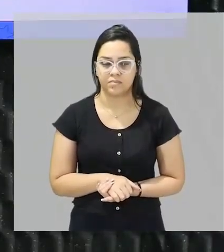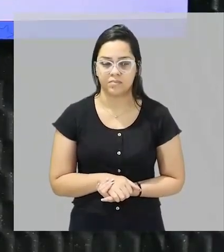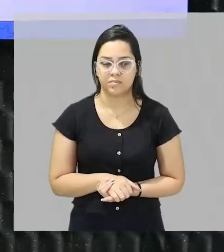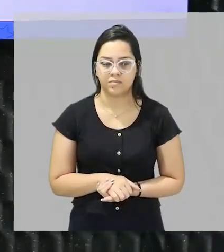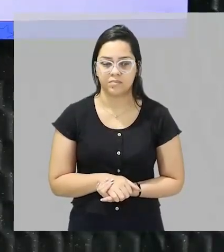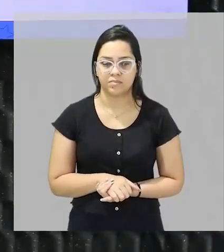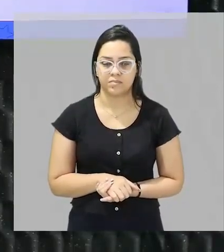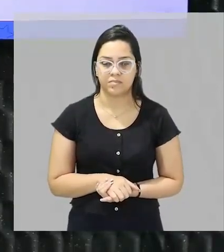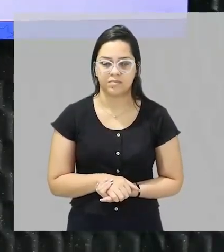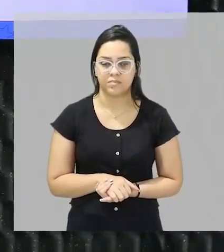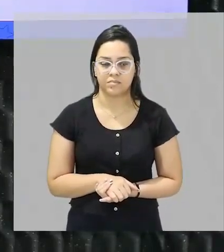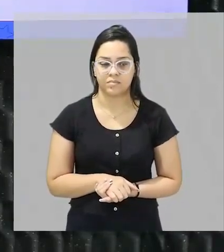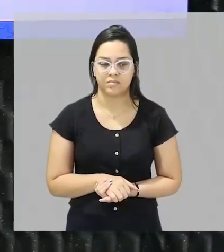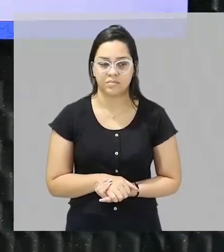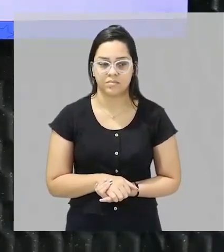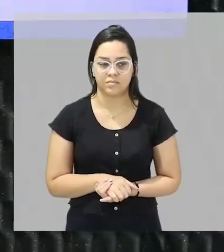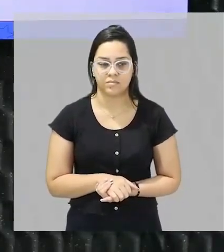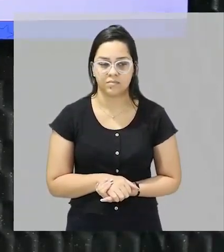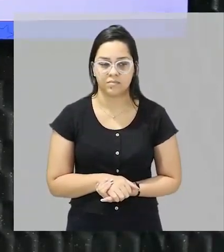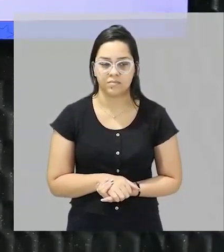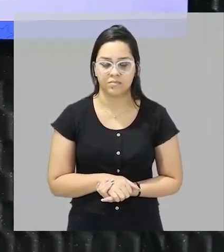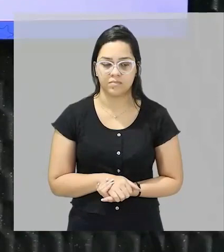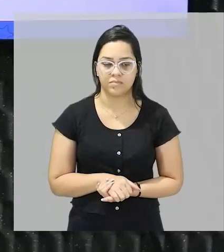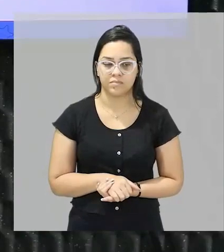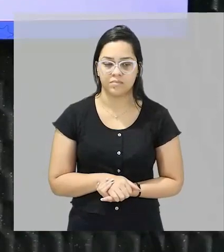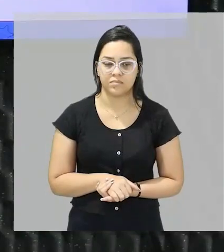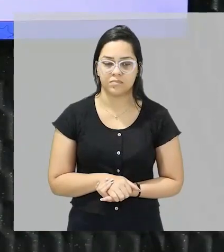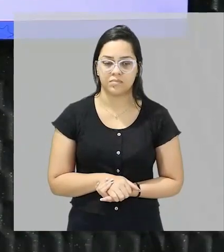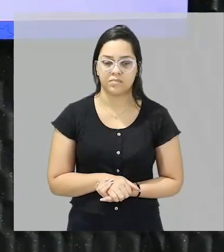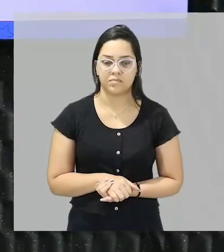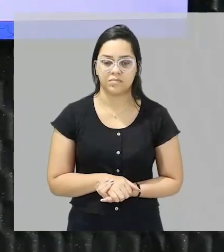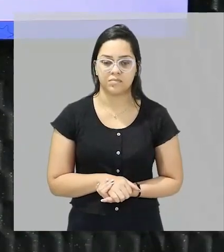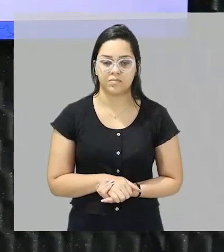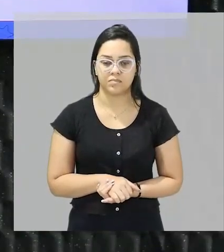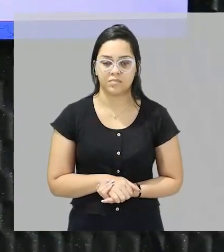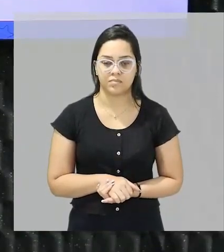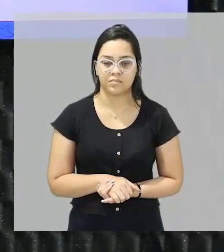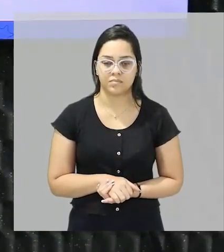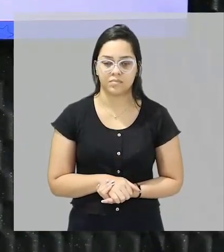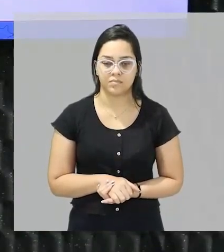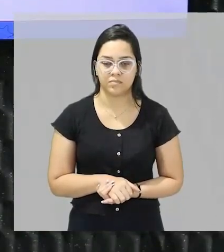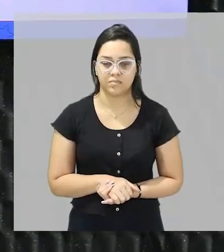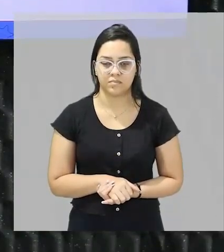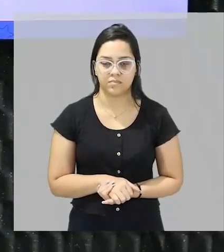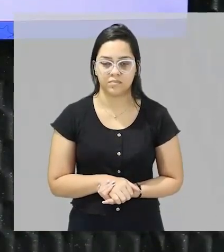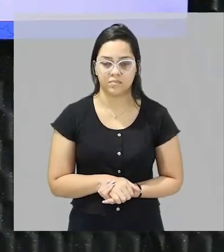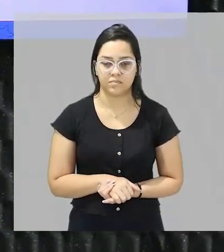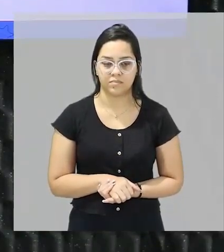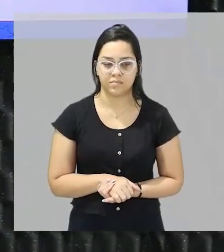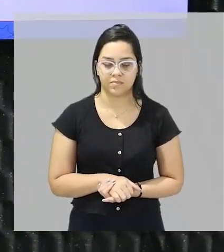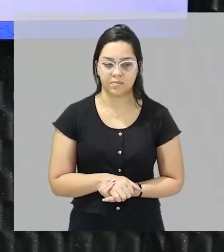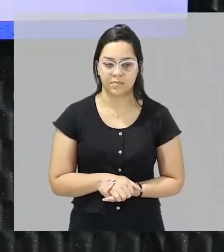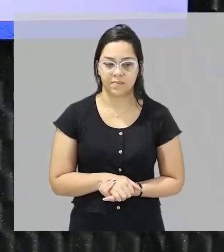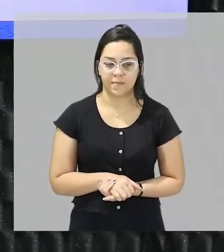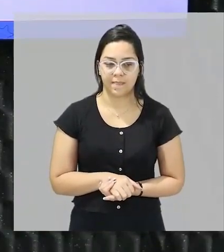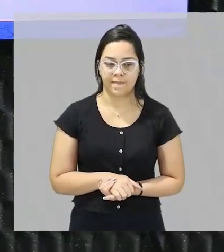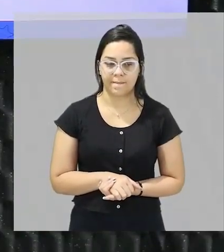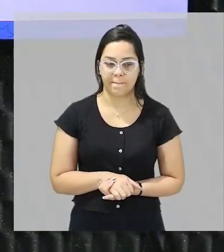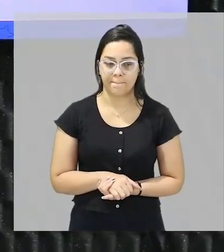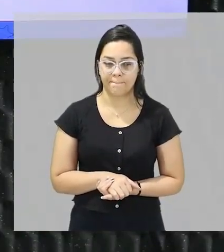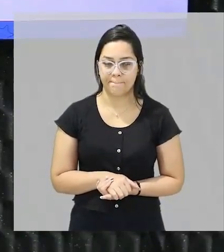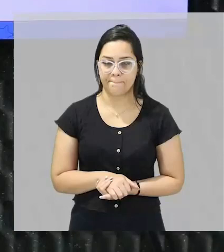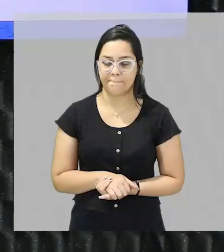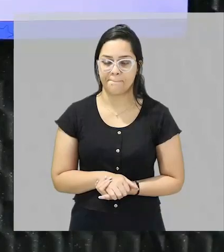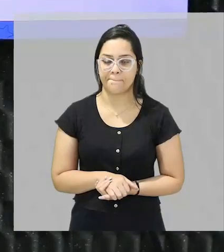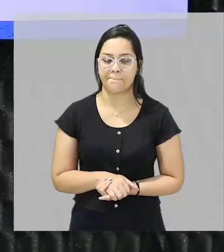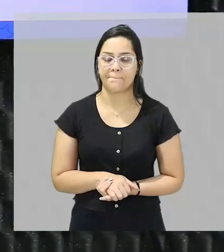de custear a posse desse documento importante, para que também a sociedade não naturalize a intolerância que a